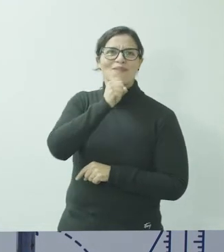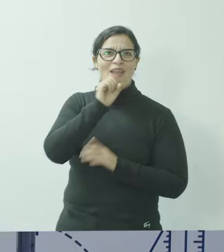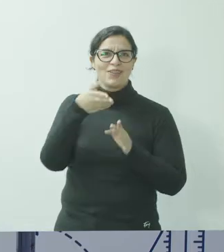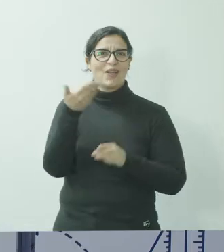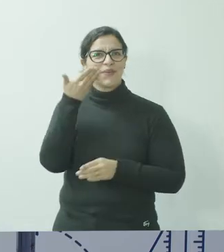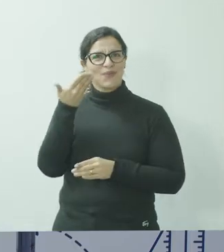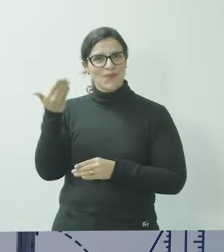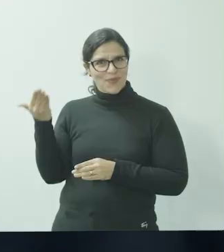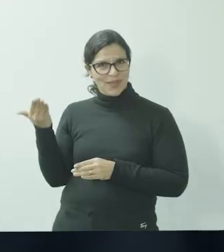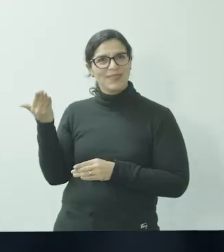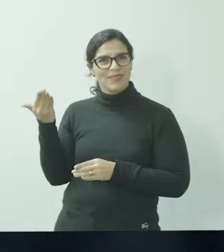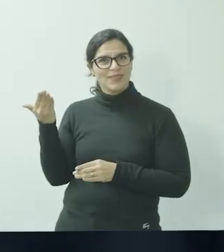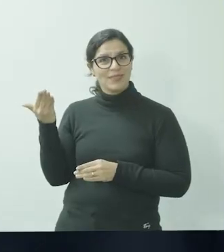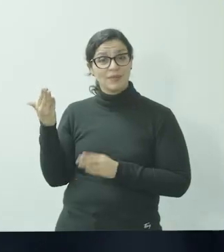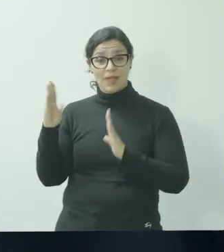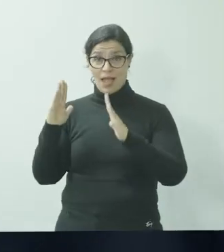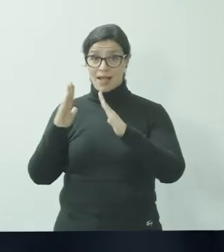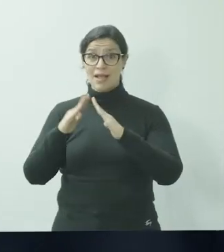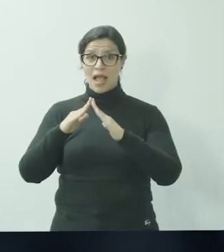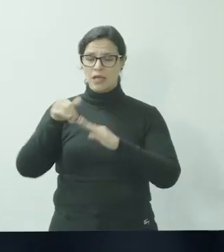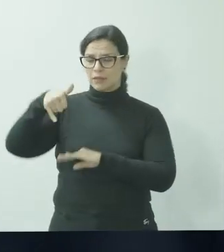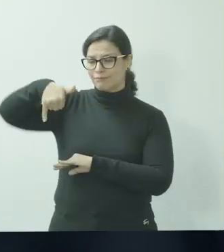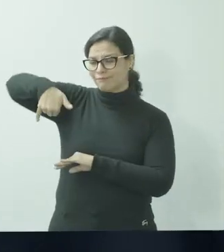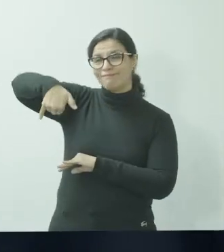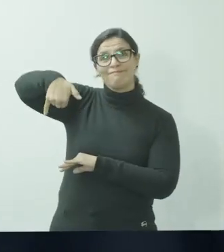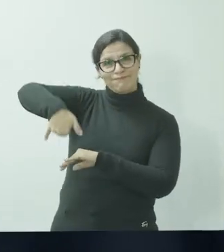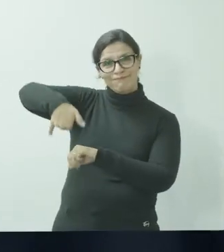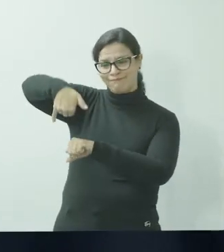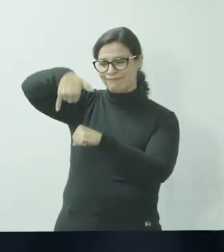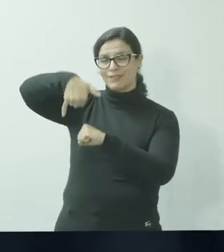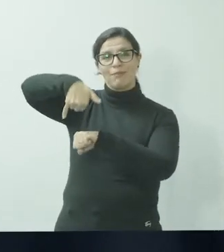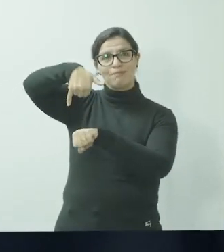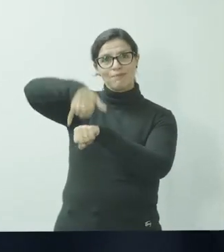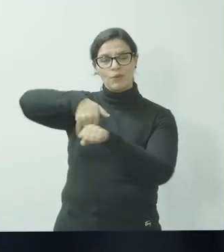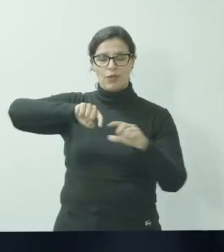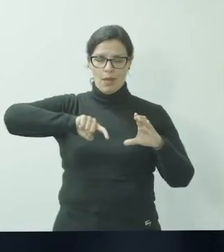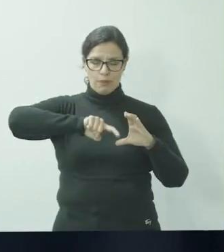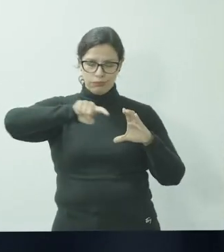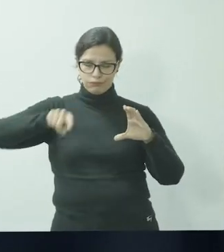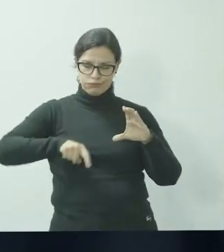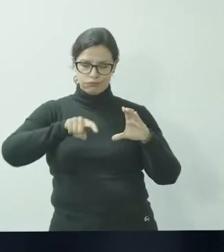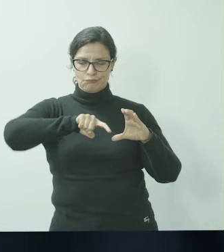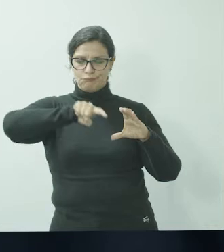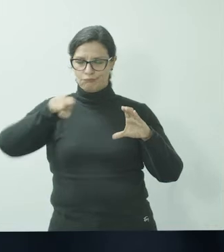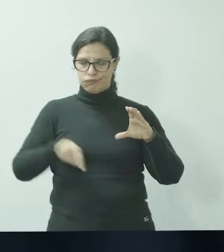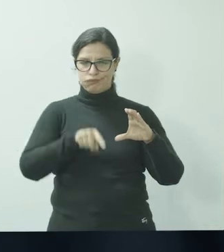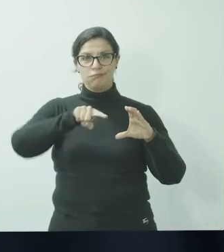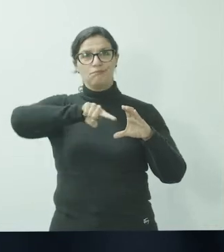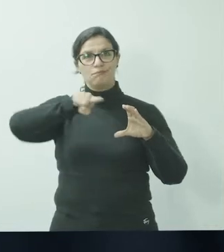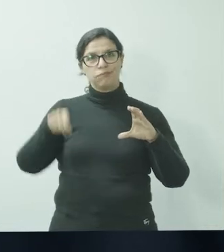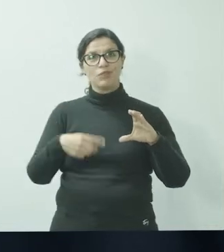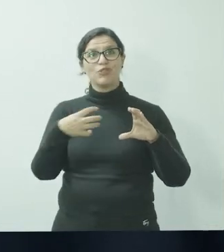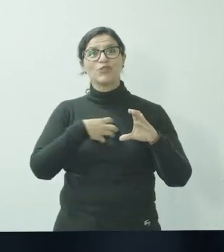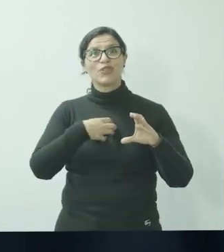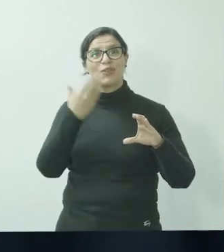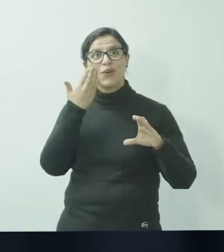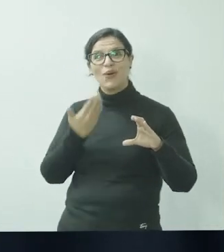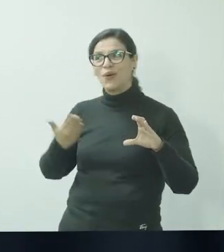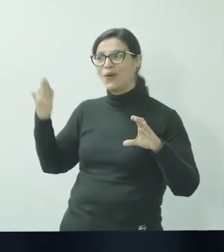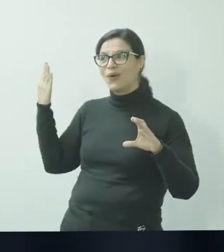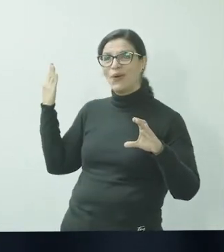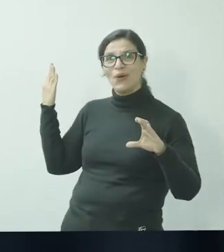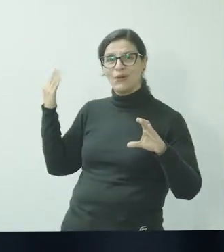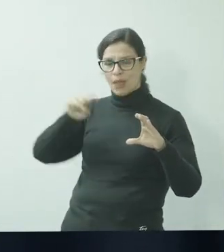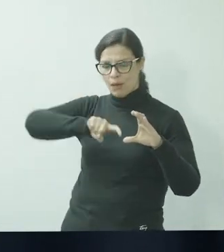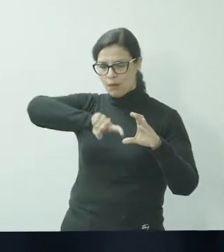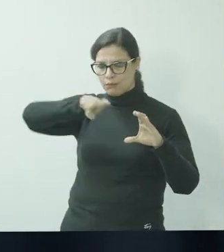o telefone né Residencial e a forma de discar como vocês podem ver aqui ela é